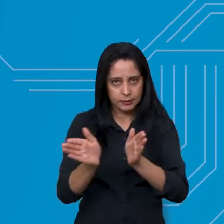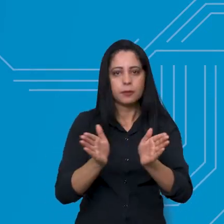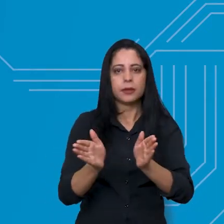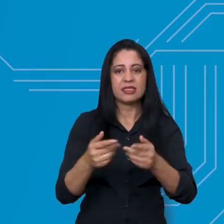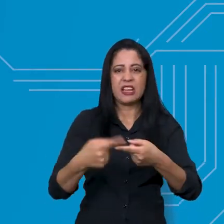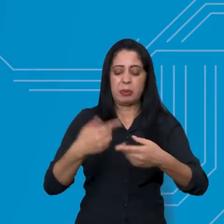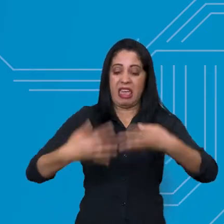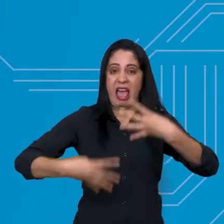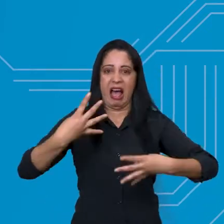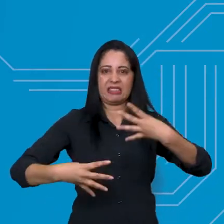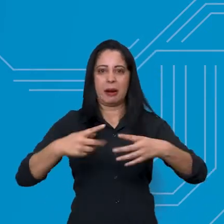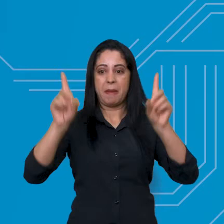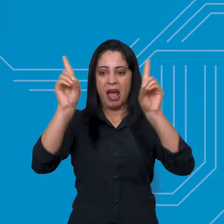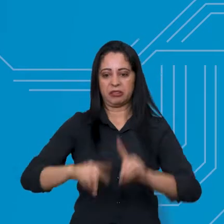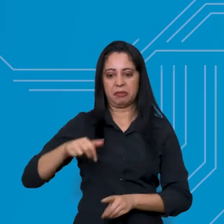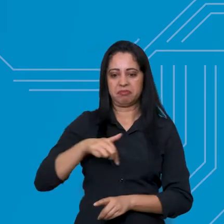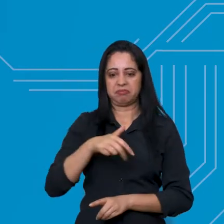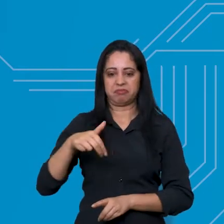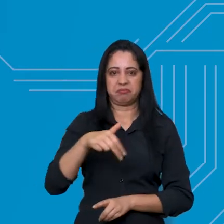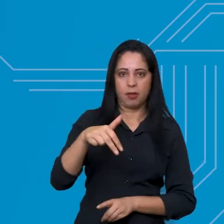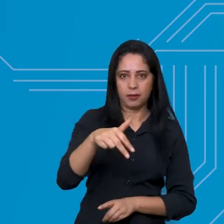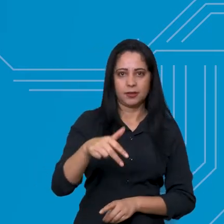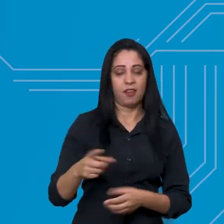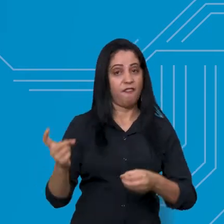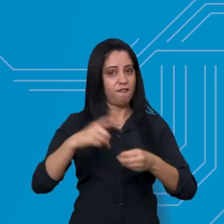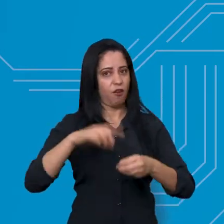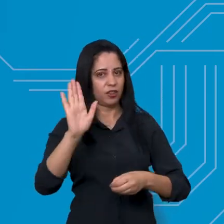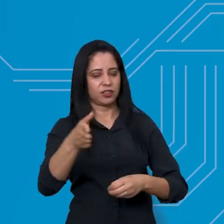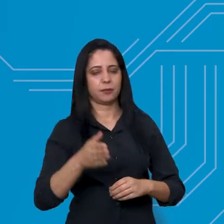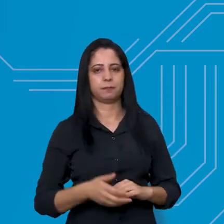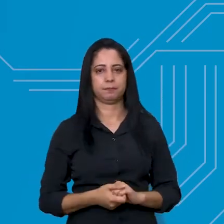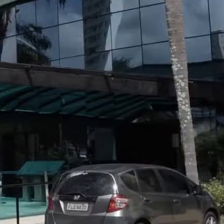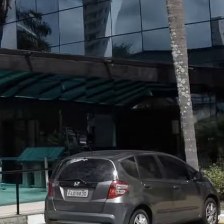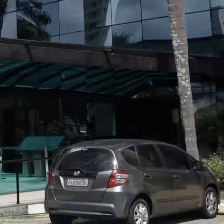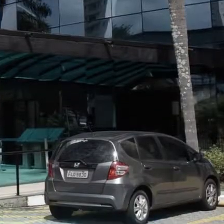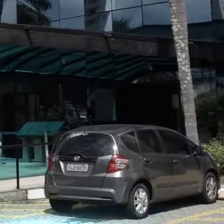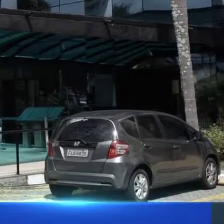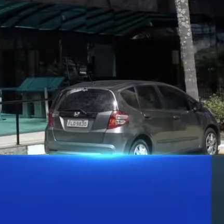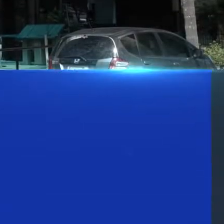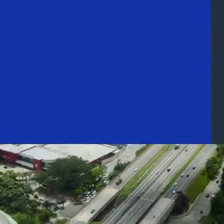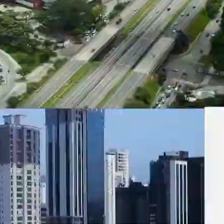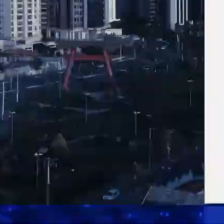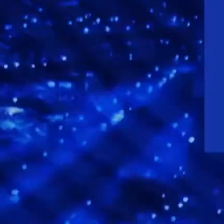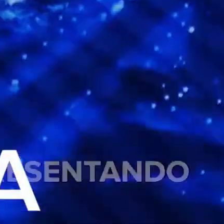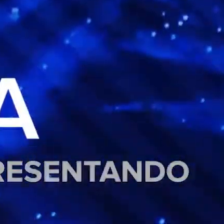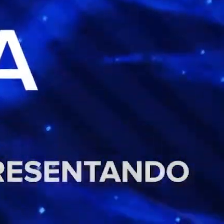obstáculos que atrapalham a locomoção de deficientes. A gente volta já.